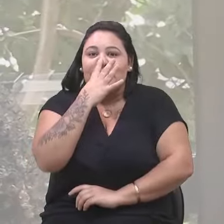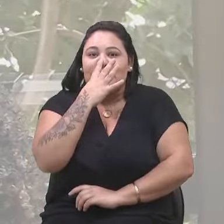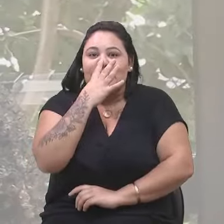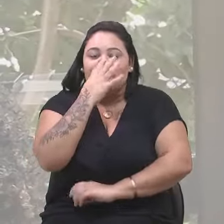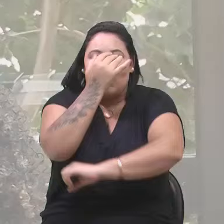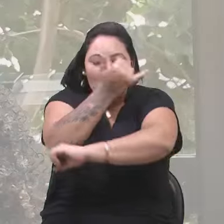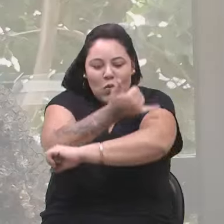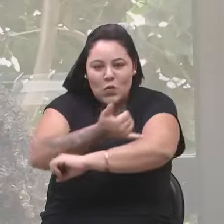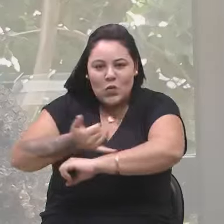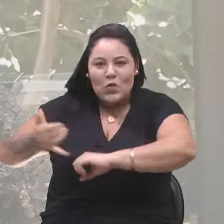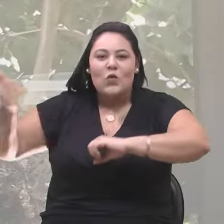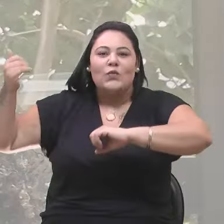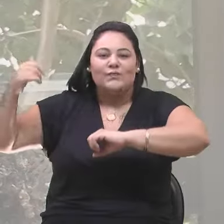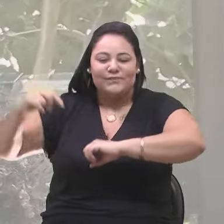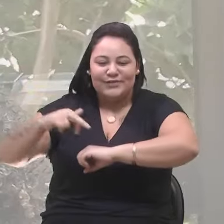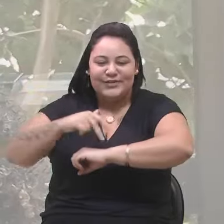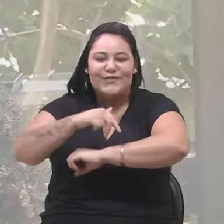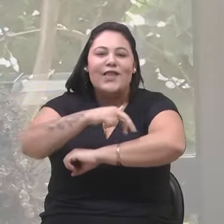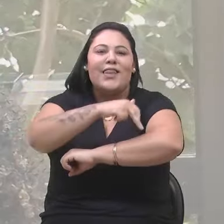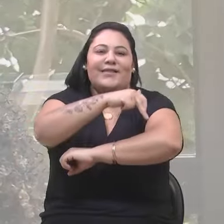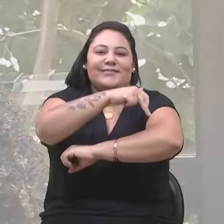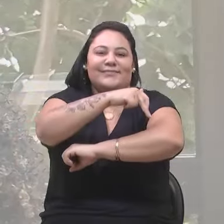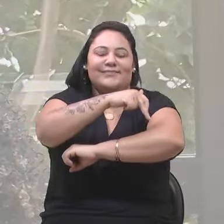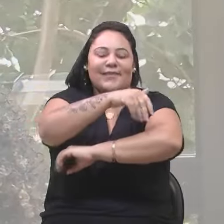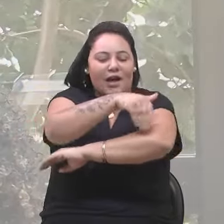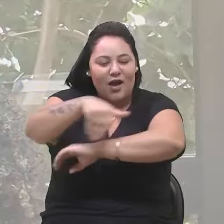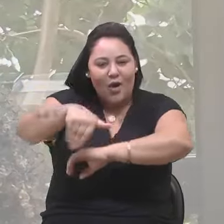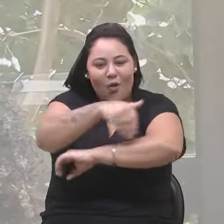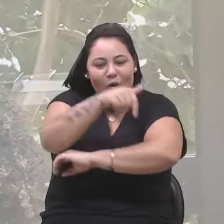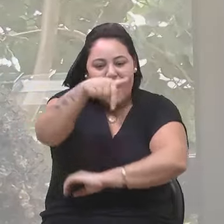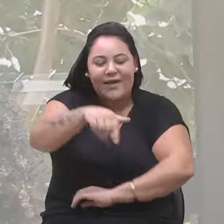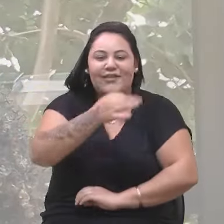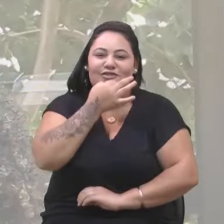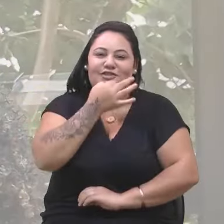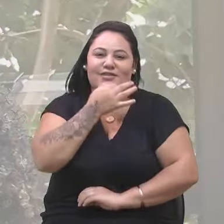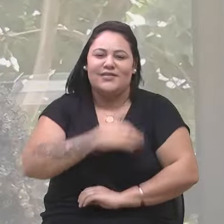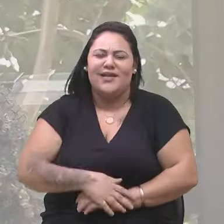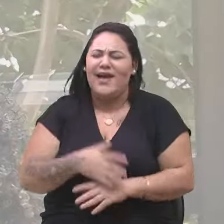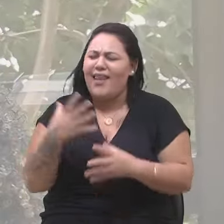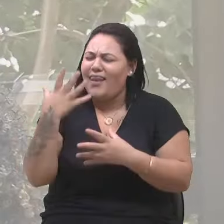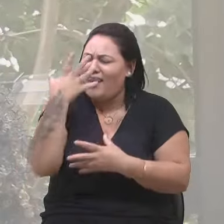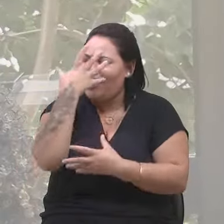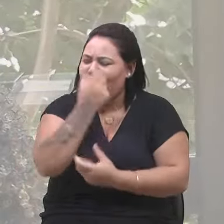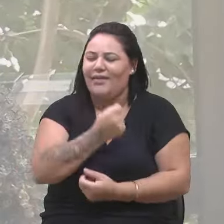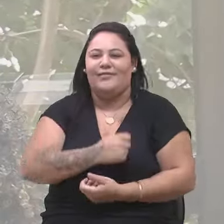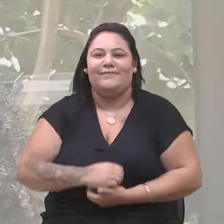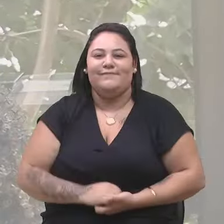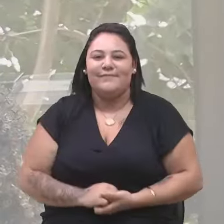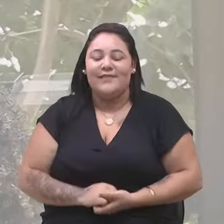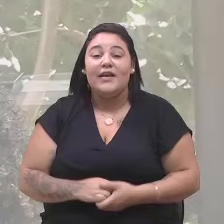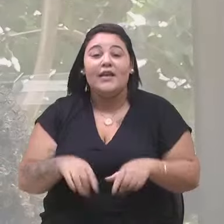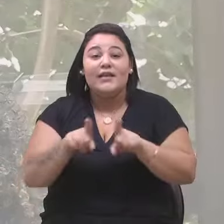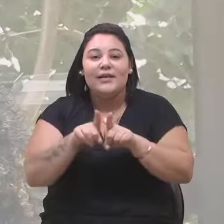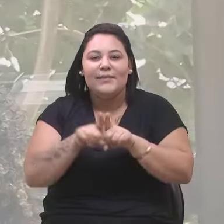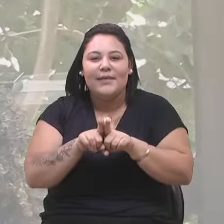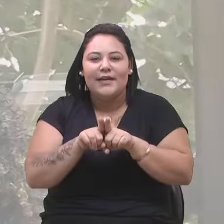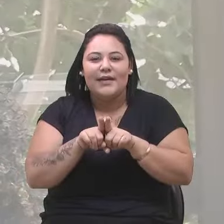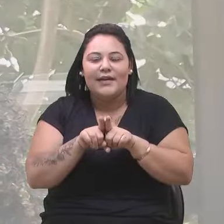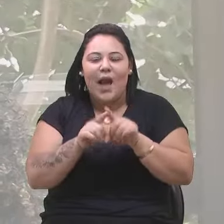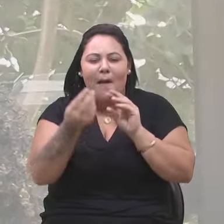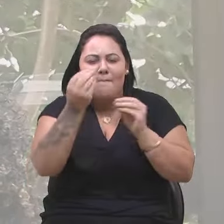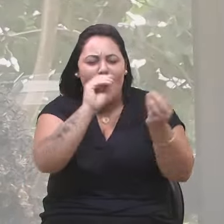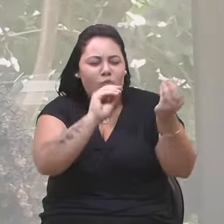cores desfilando nas ruas de Caxia do Sul. Muito lindo. E também a montagem geral.